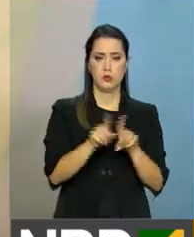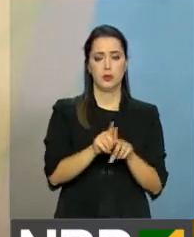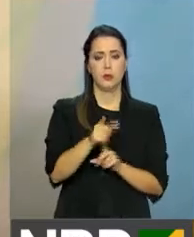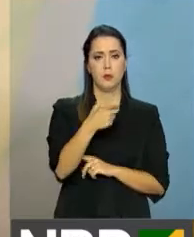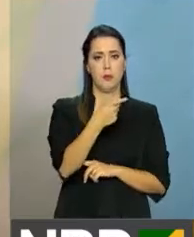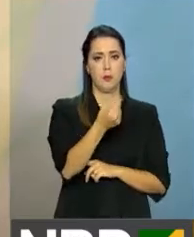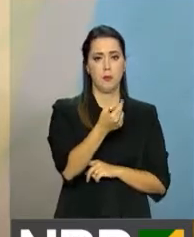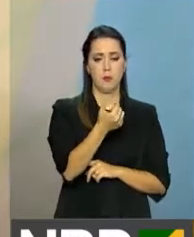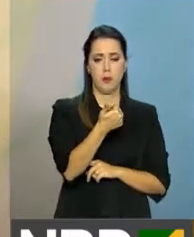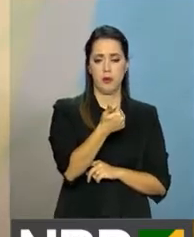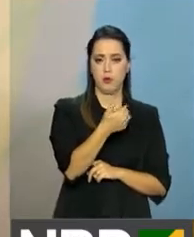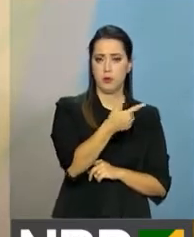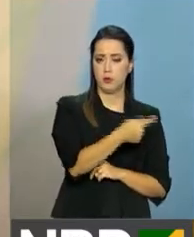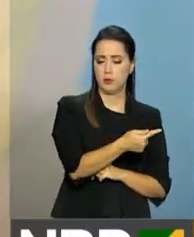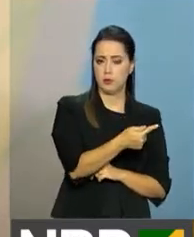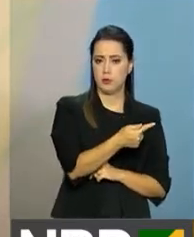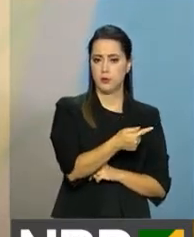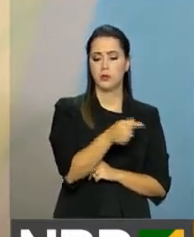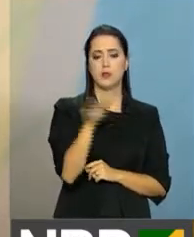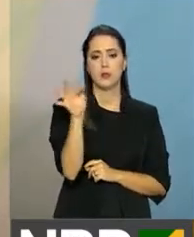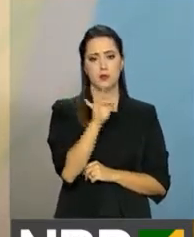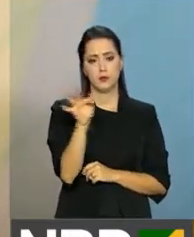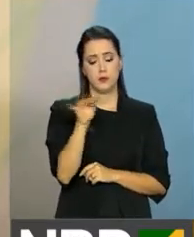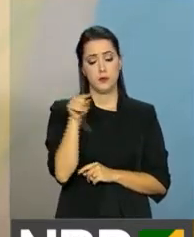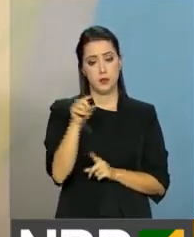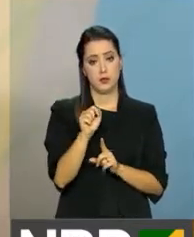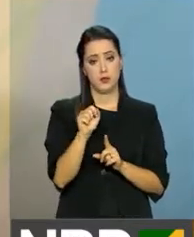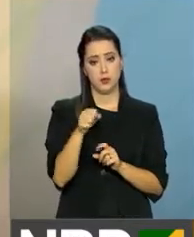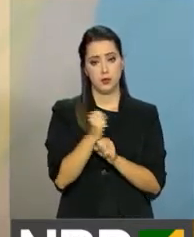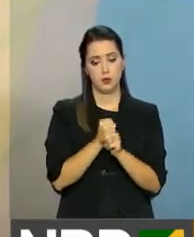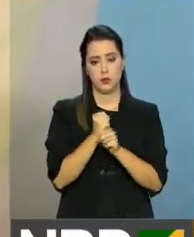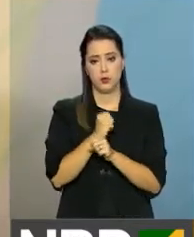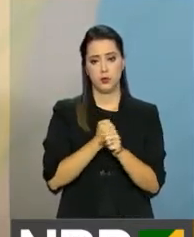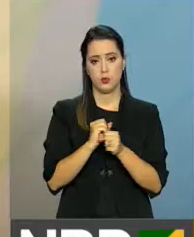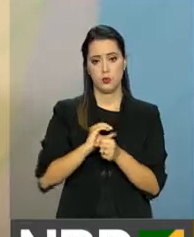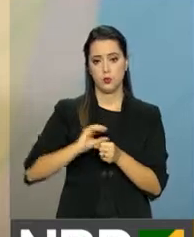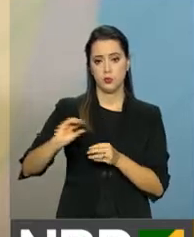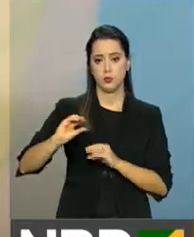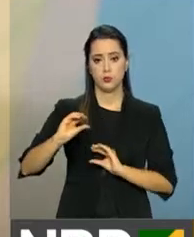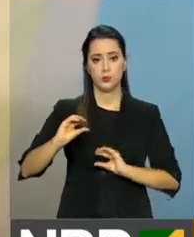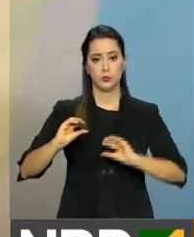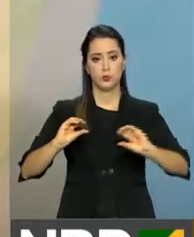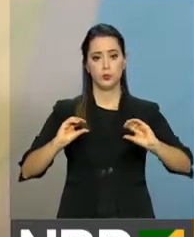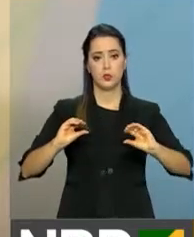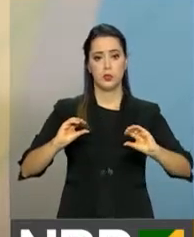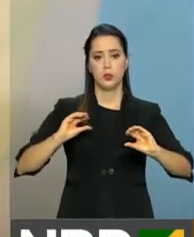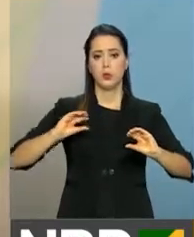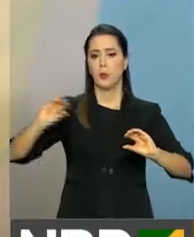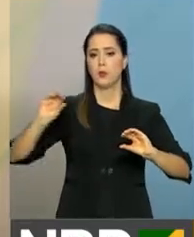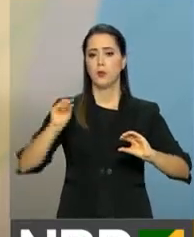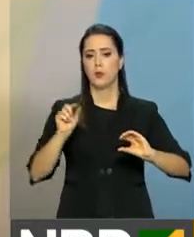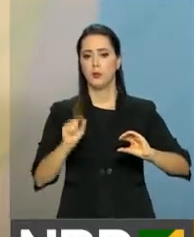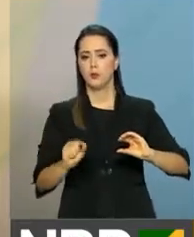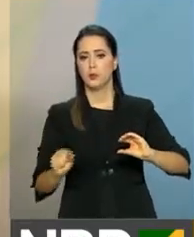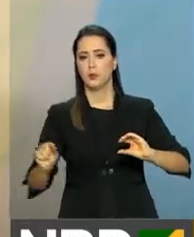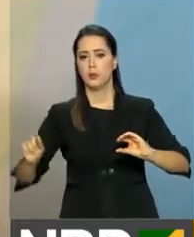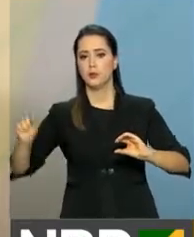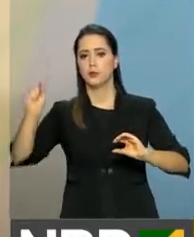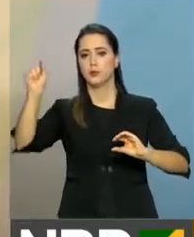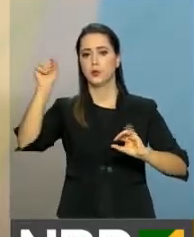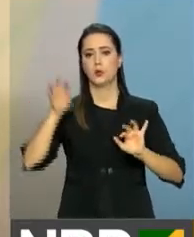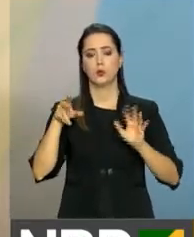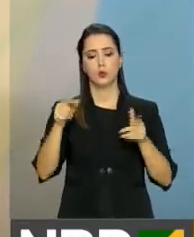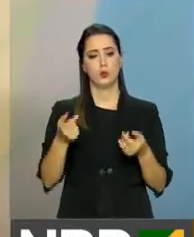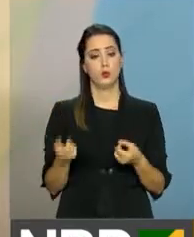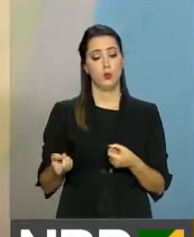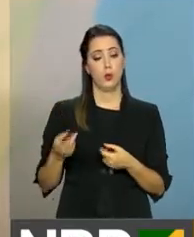consolidamos isto no mês de fevereiro deste ano nós abortamos recursos para os municípios quando se deu a repatriação